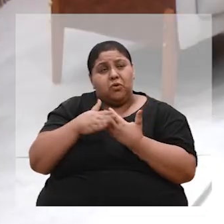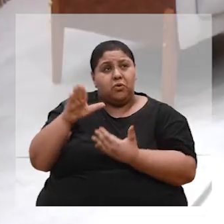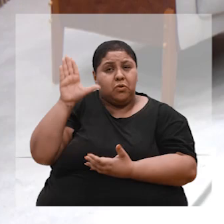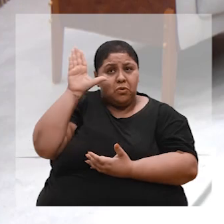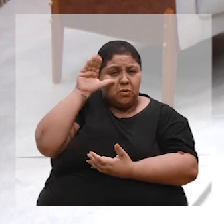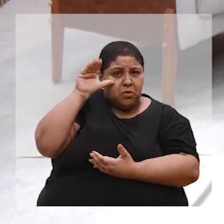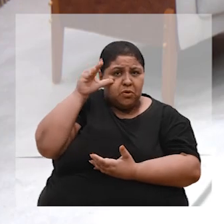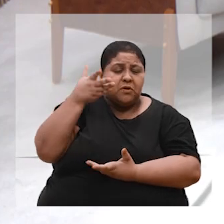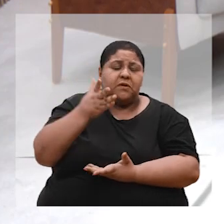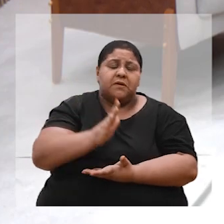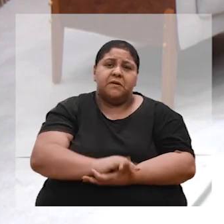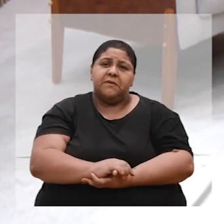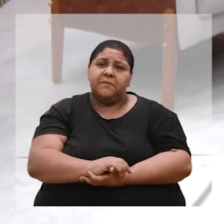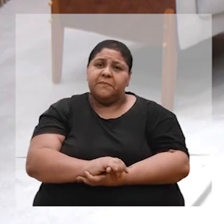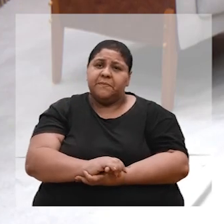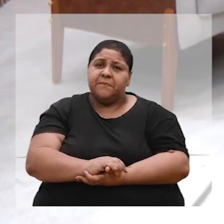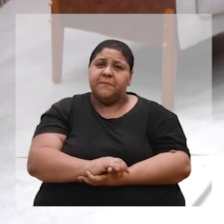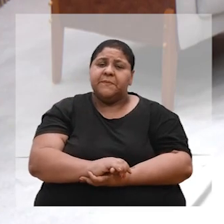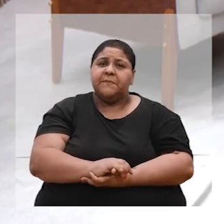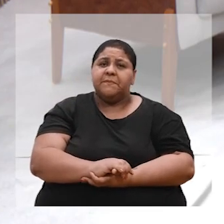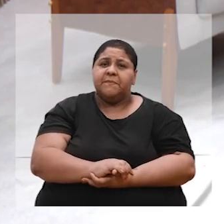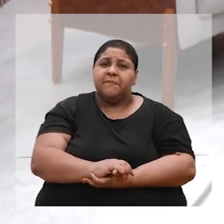estou absorvendo e fui